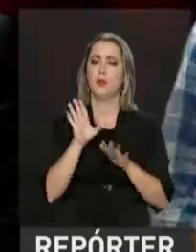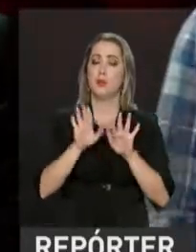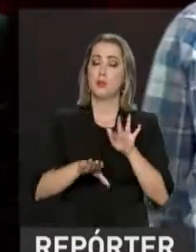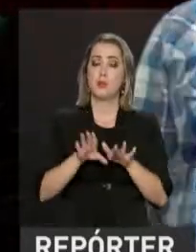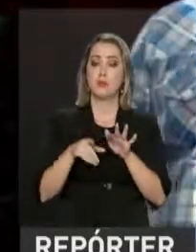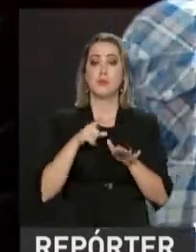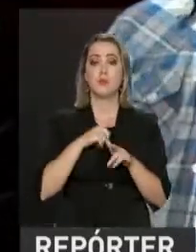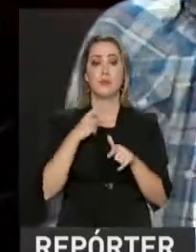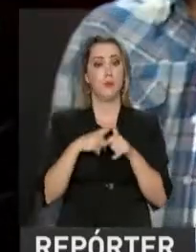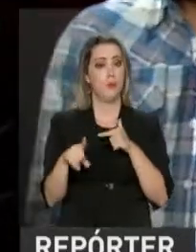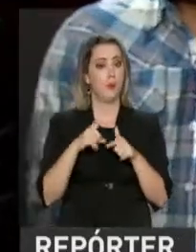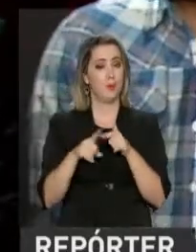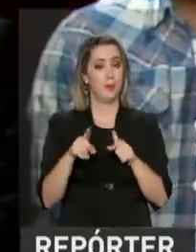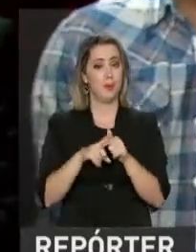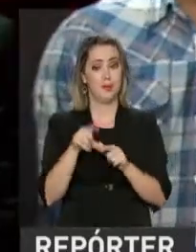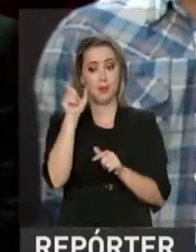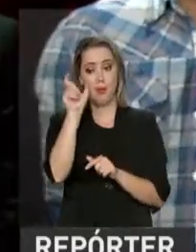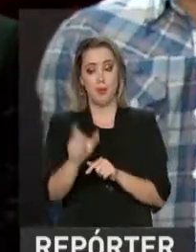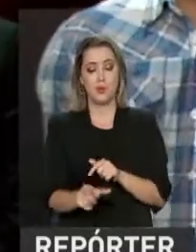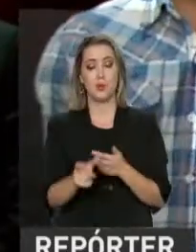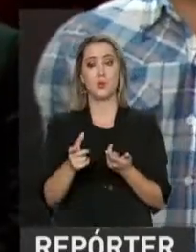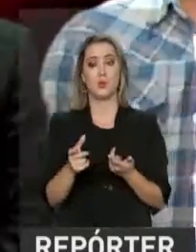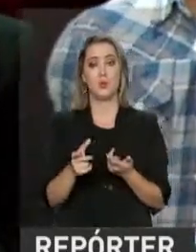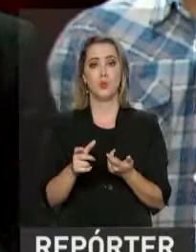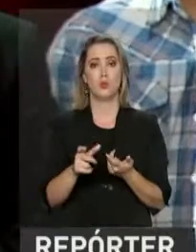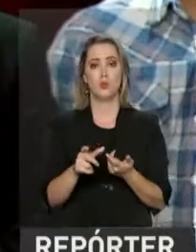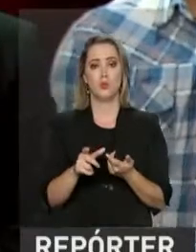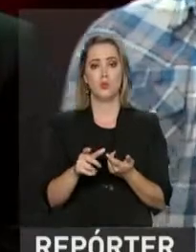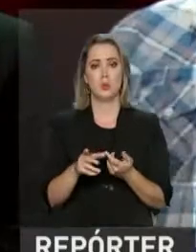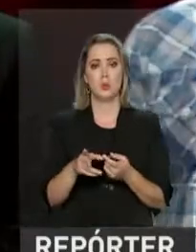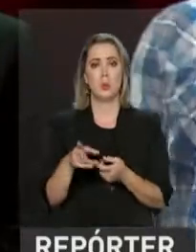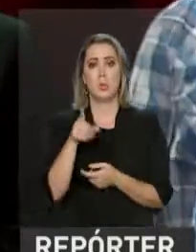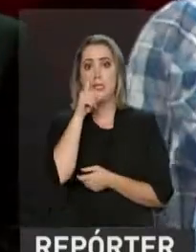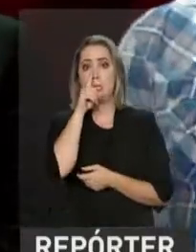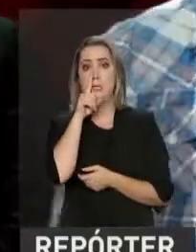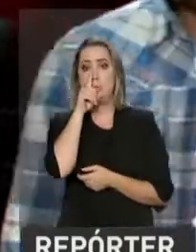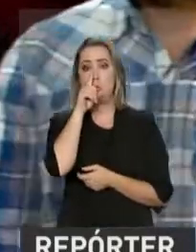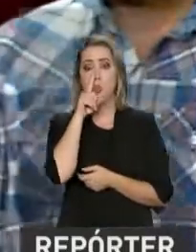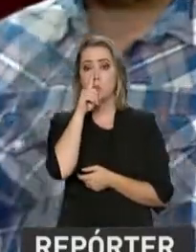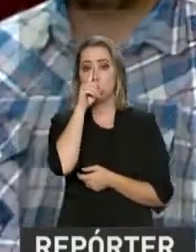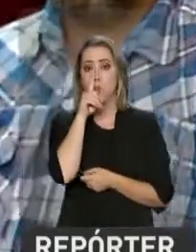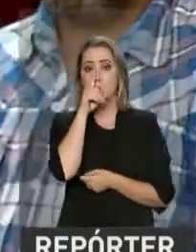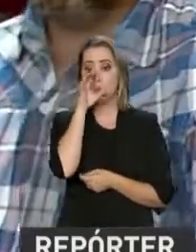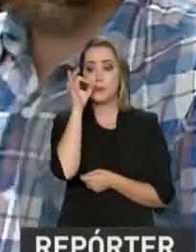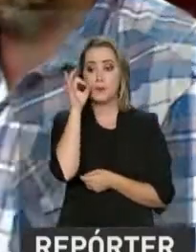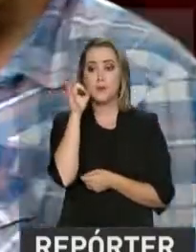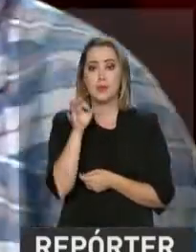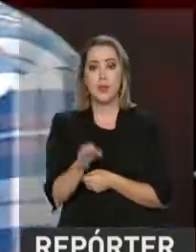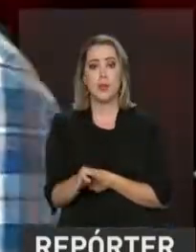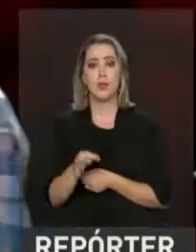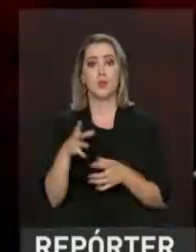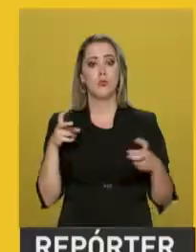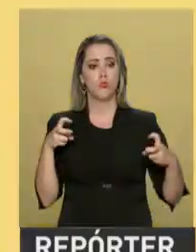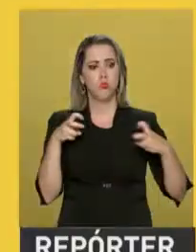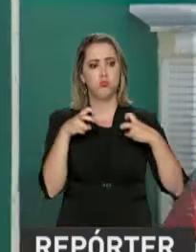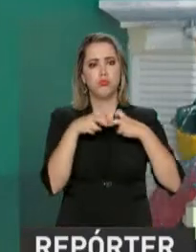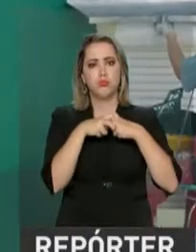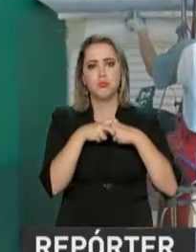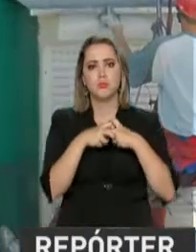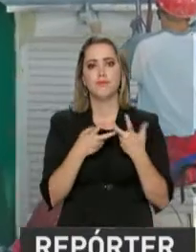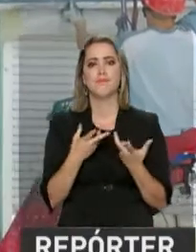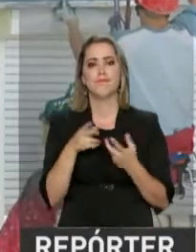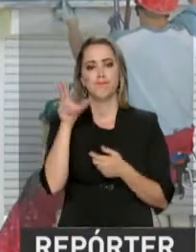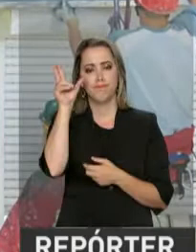em que o trabalhador era colocado em risco iminente a acidentes no brasil